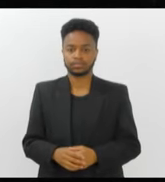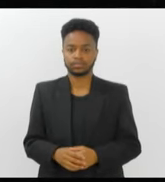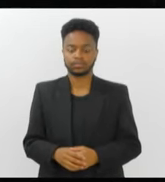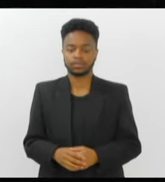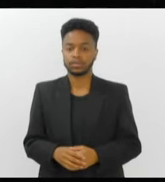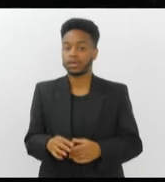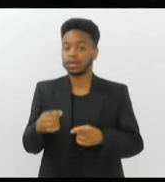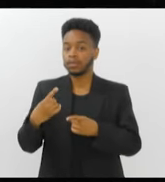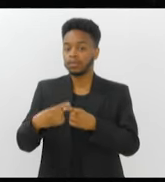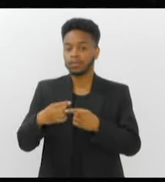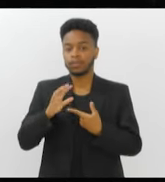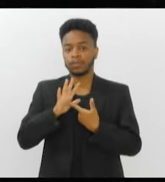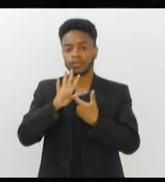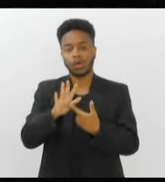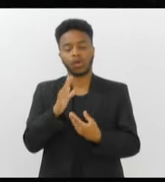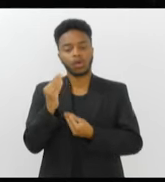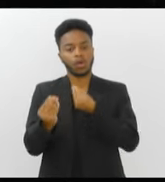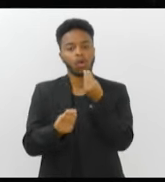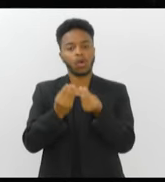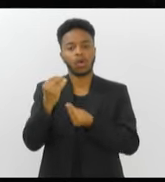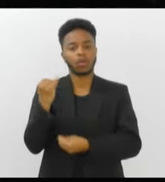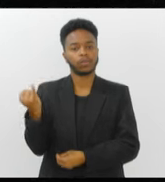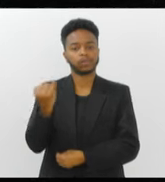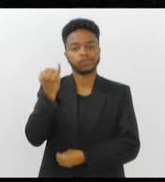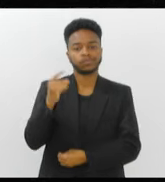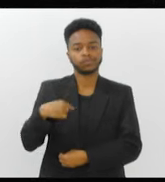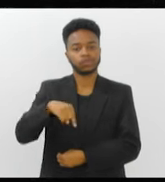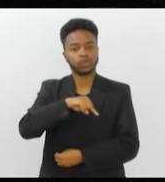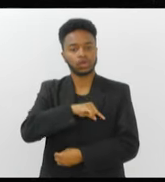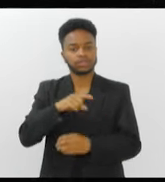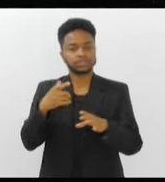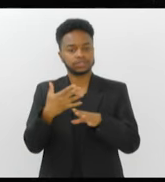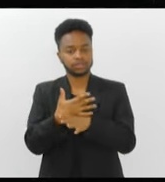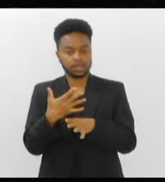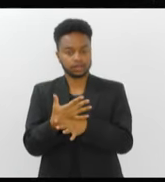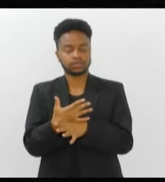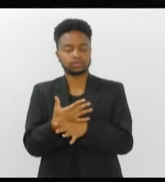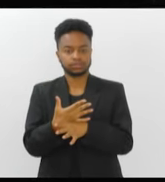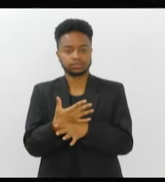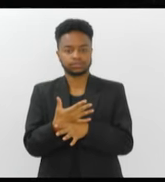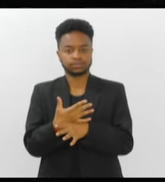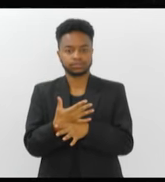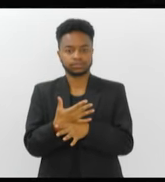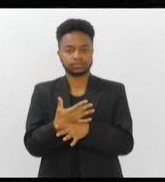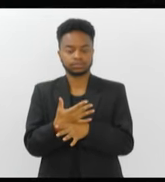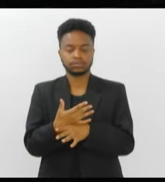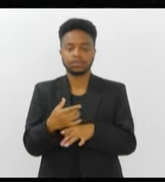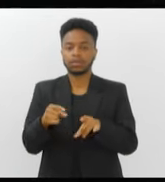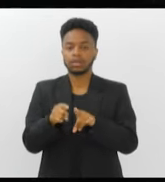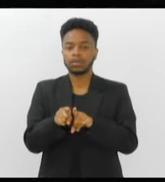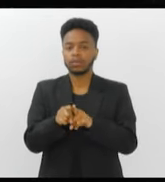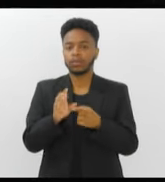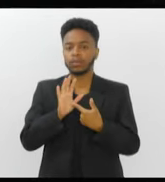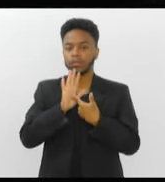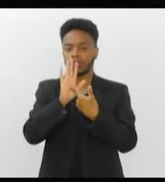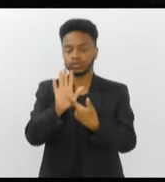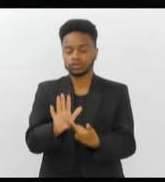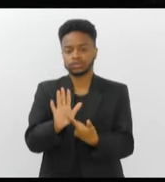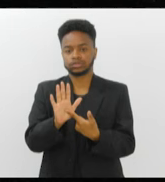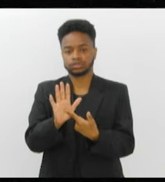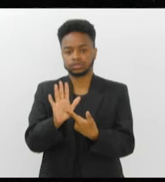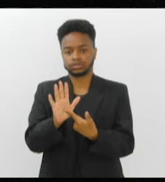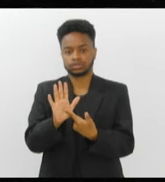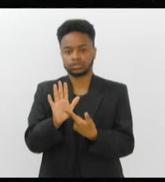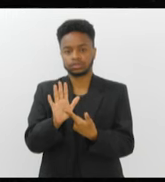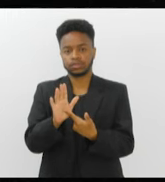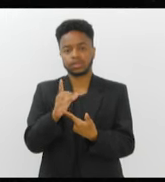a importância da nossa cidade para todo o Estado e mostrando que tinha